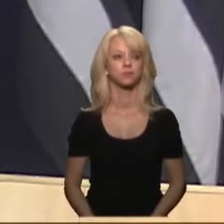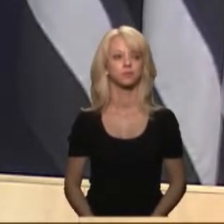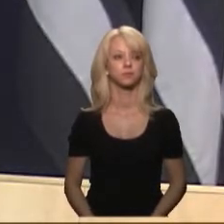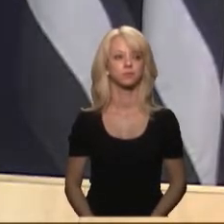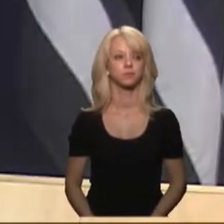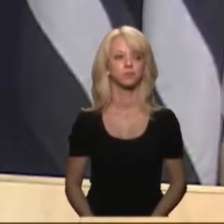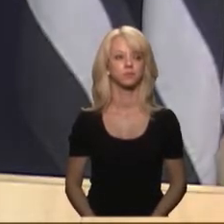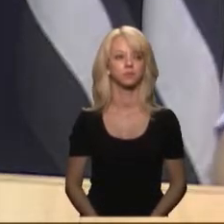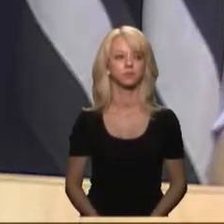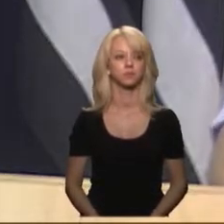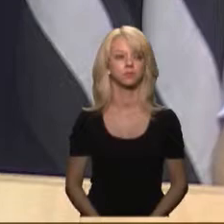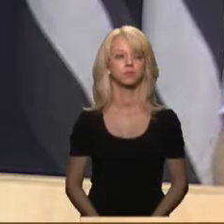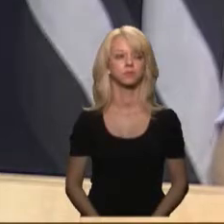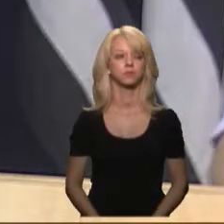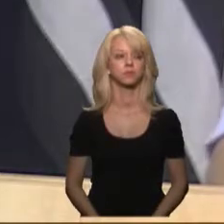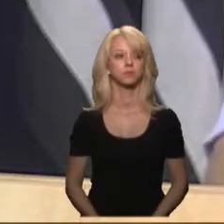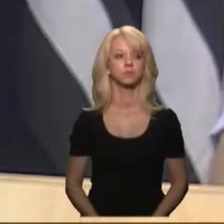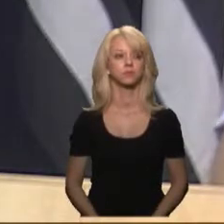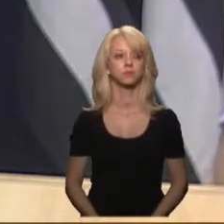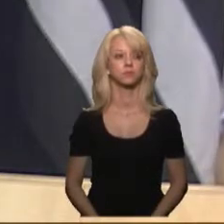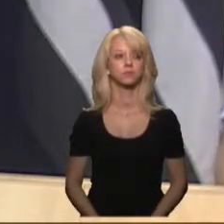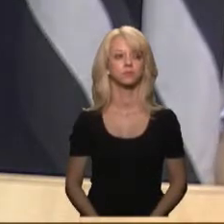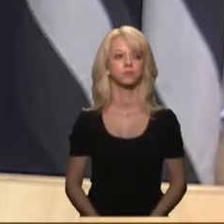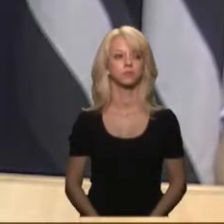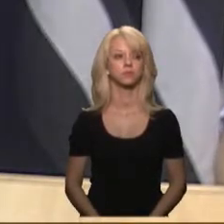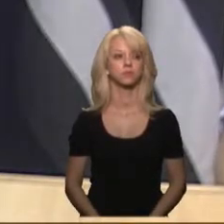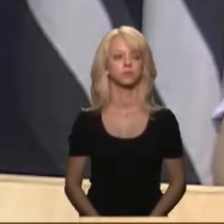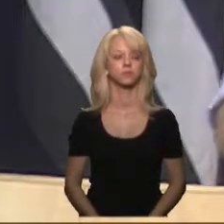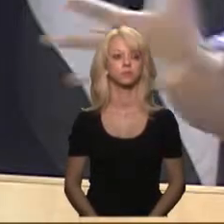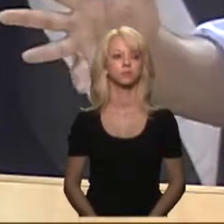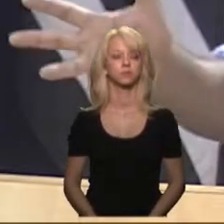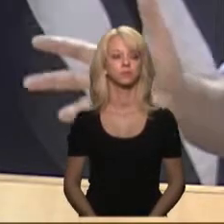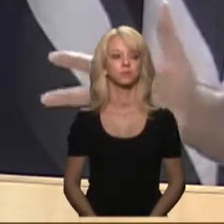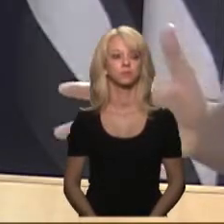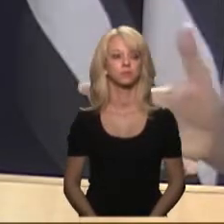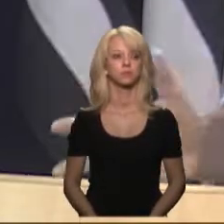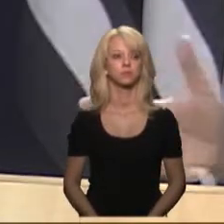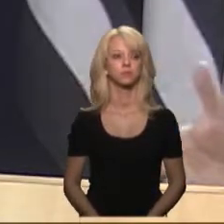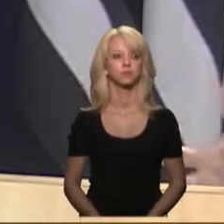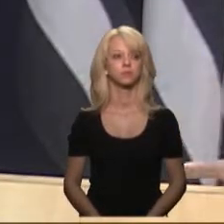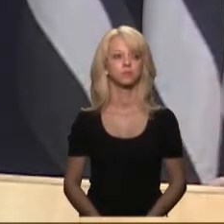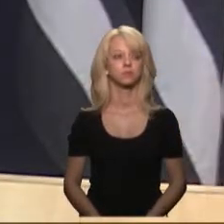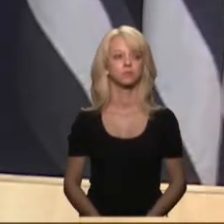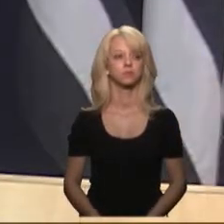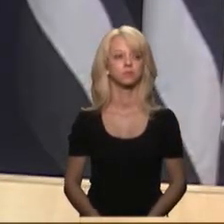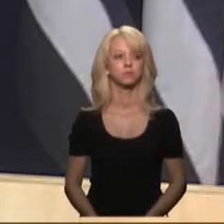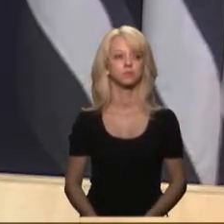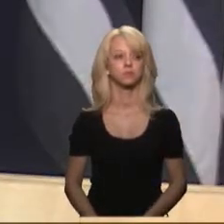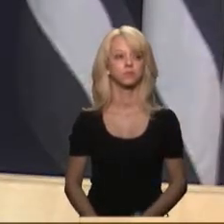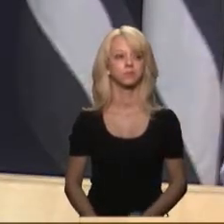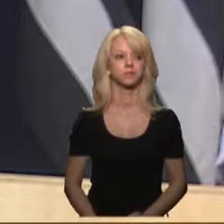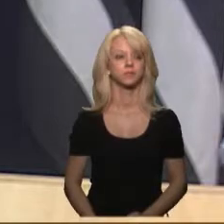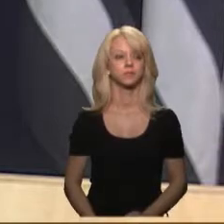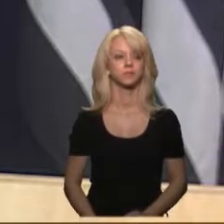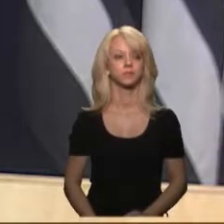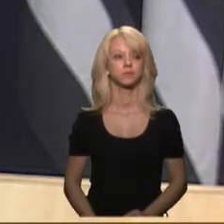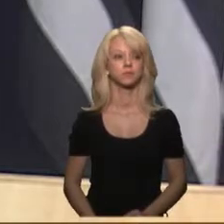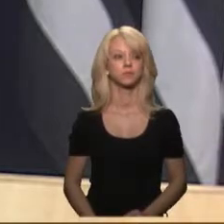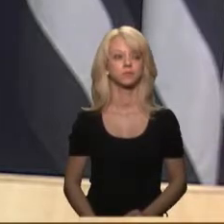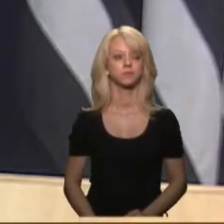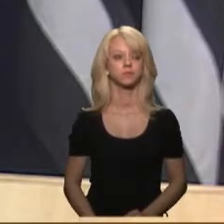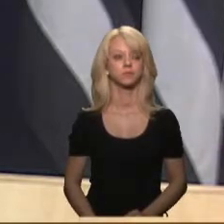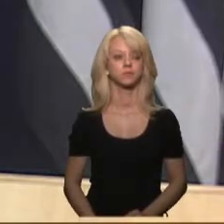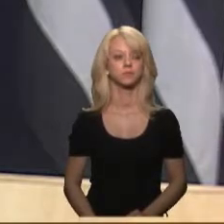município? Hoje, o que eu sou para o município, vereadora Apoliana? Nós temos que considerar essa discussão, e é uma discussão profunda que nós